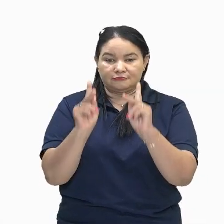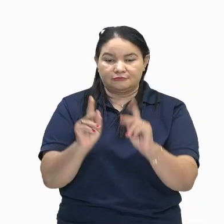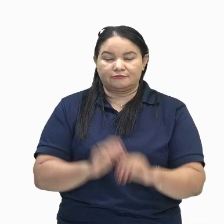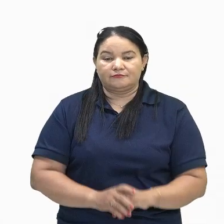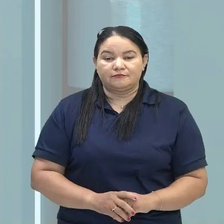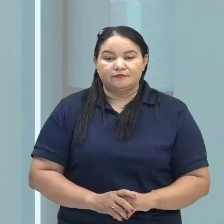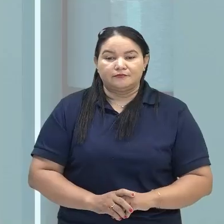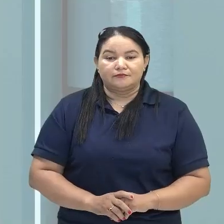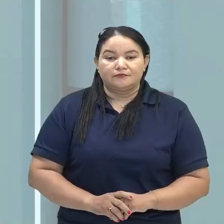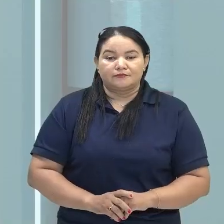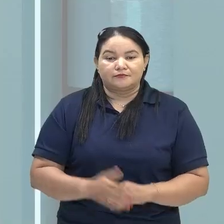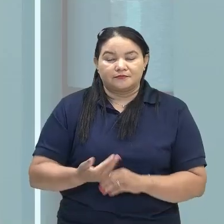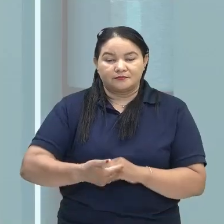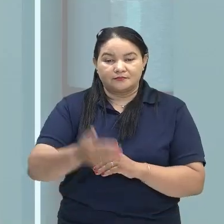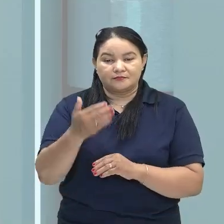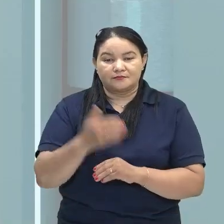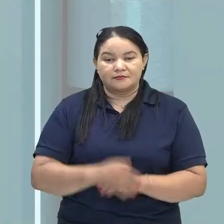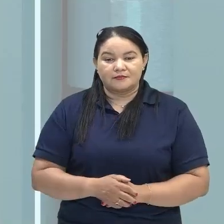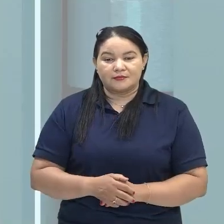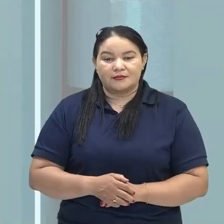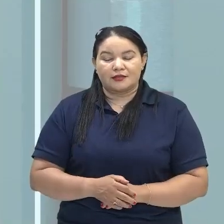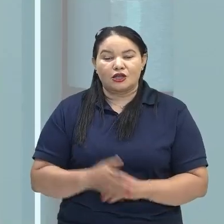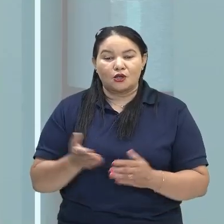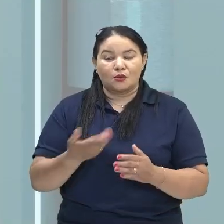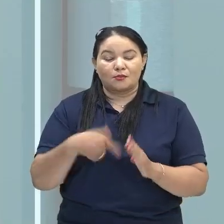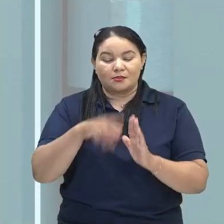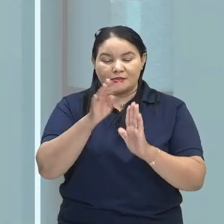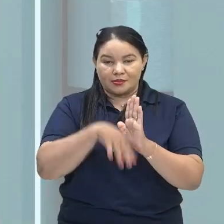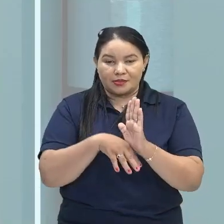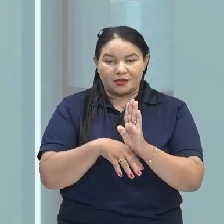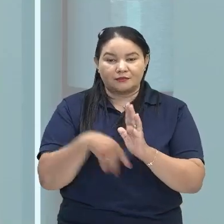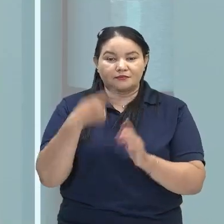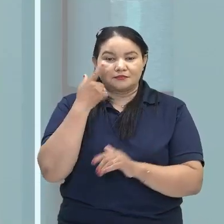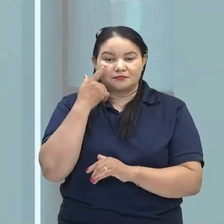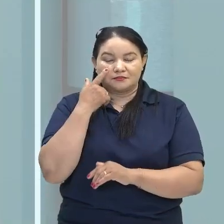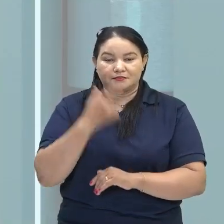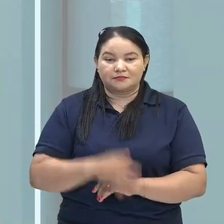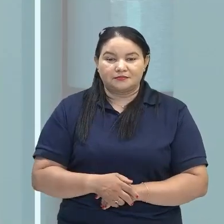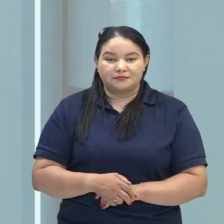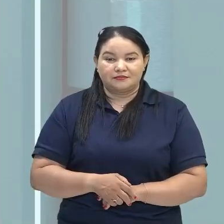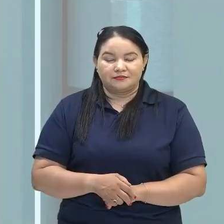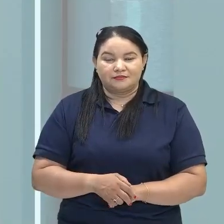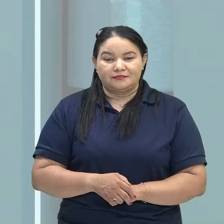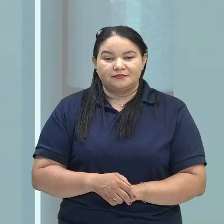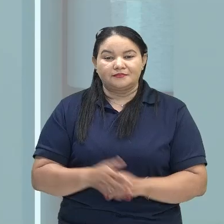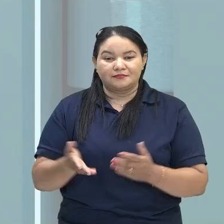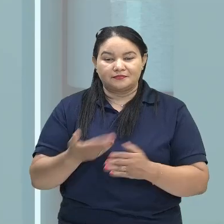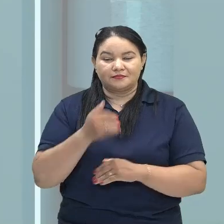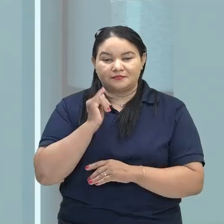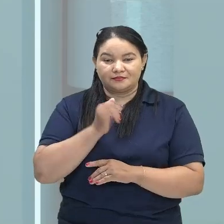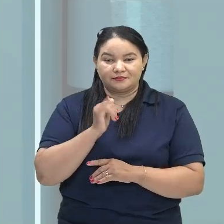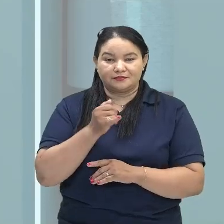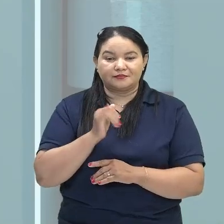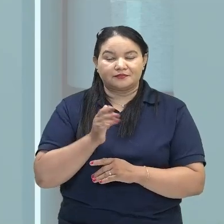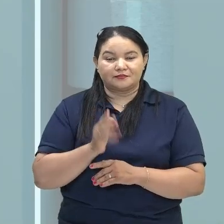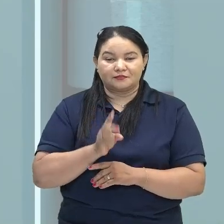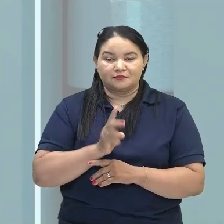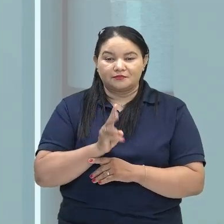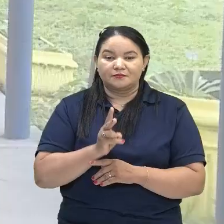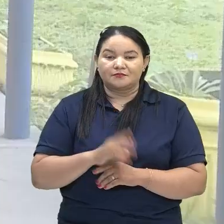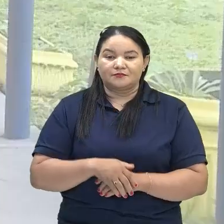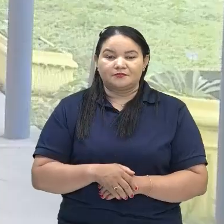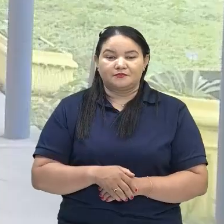ok? Vamos seguir a nossa aula? Tenho mais um texto para vocês, colocando aí a nossa narrativa para que a gente possa continuar analisando.